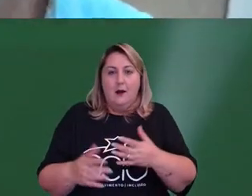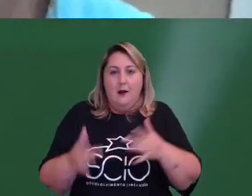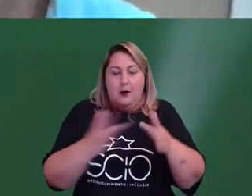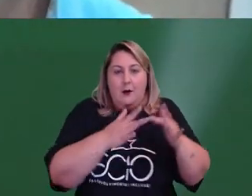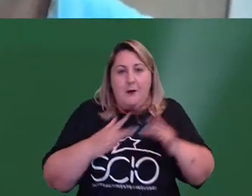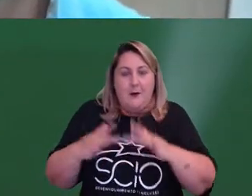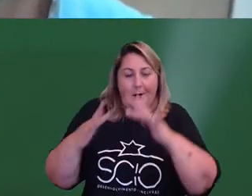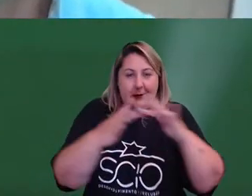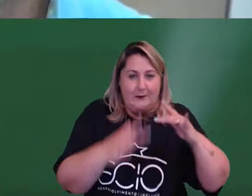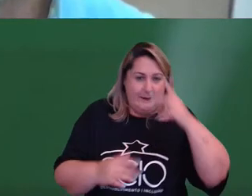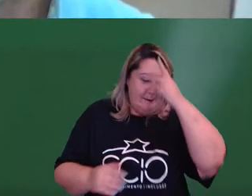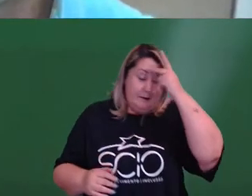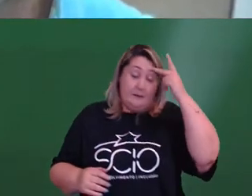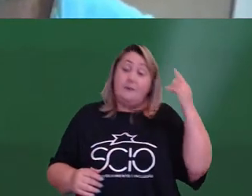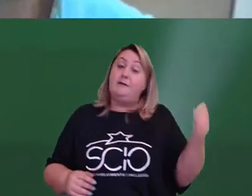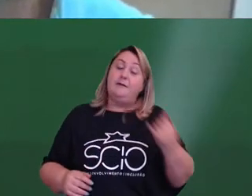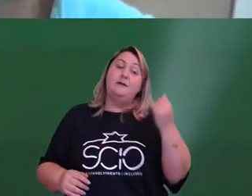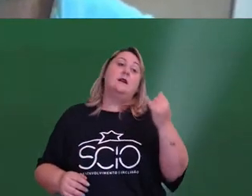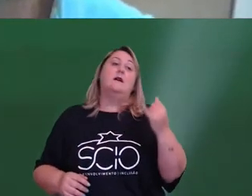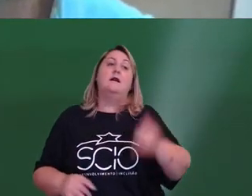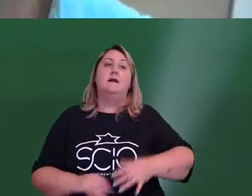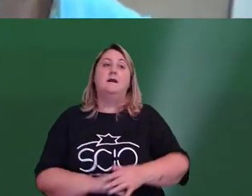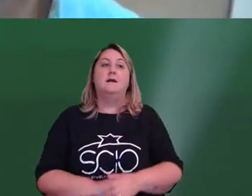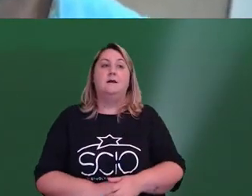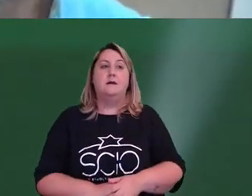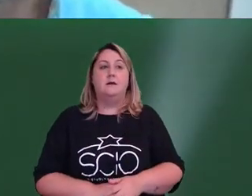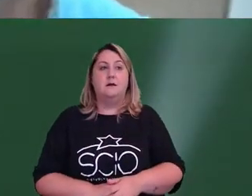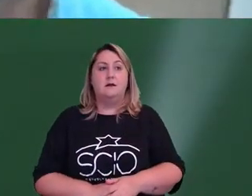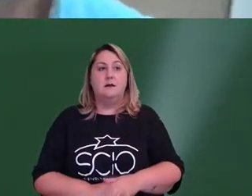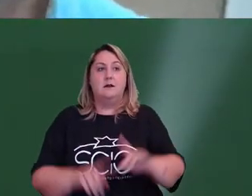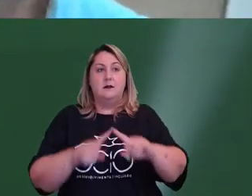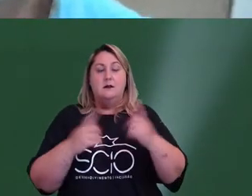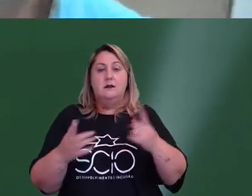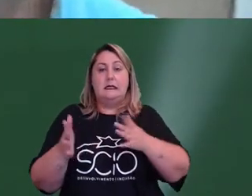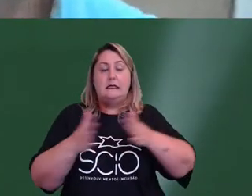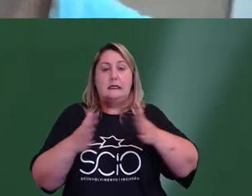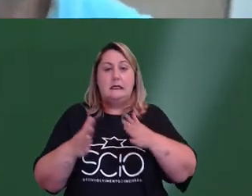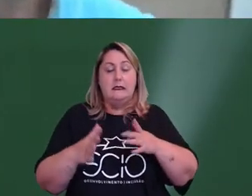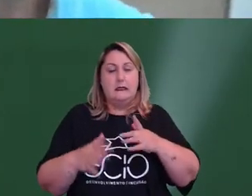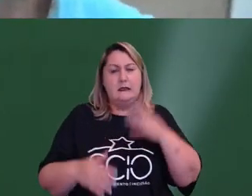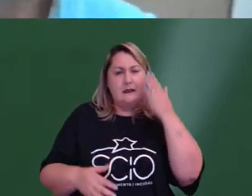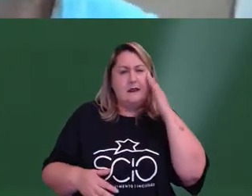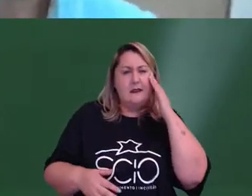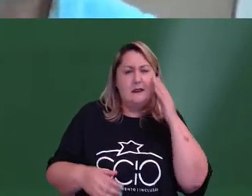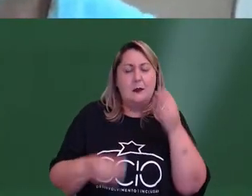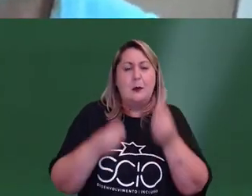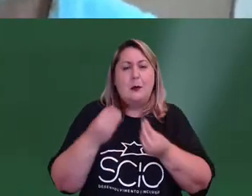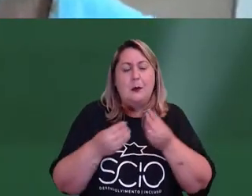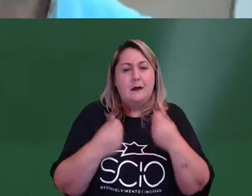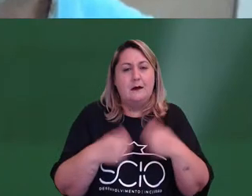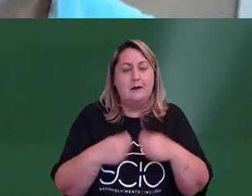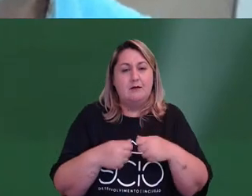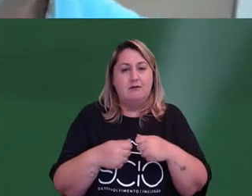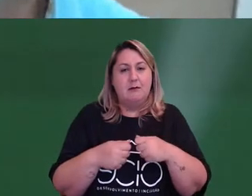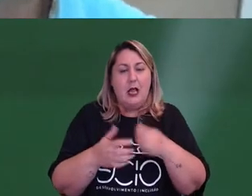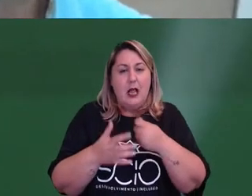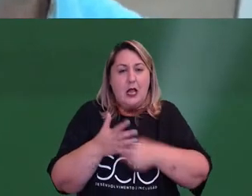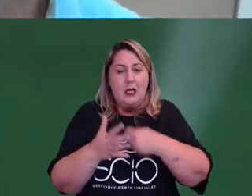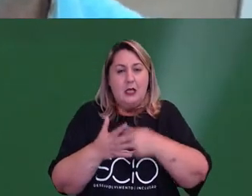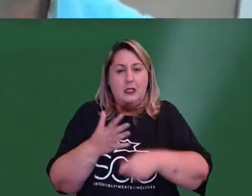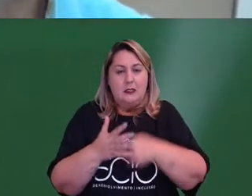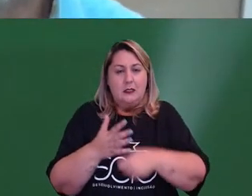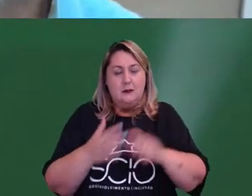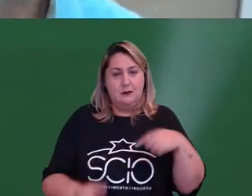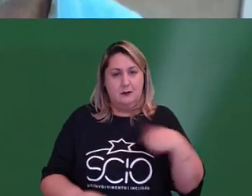super importante, mas esse momento a gente entende a necessidade e o desafio que